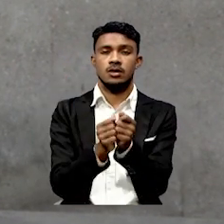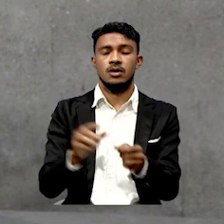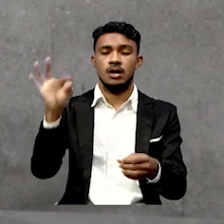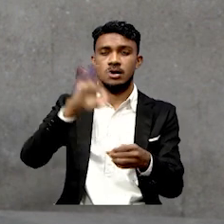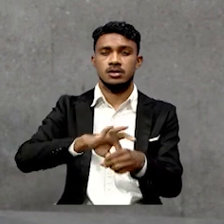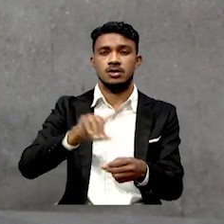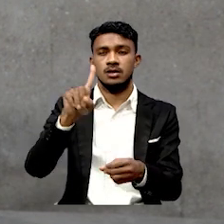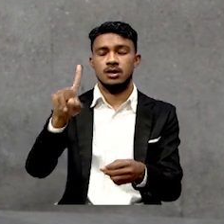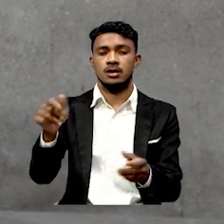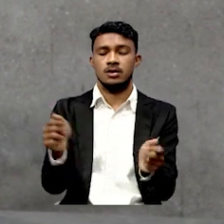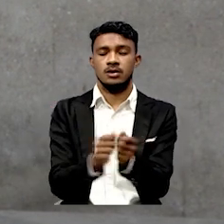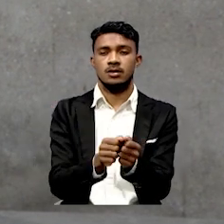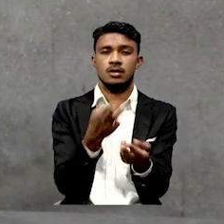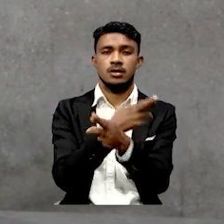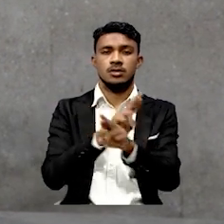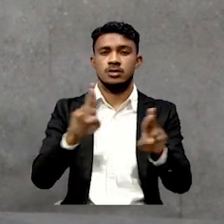não é resultado